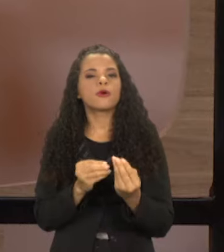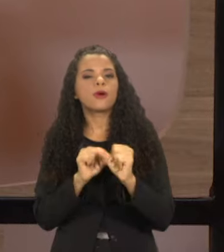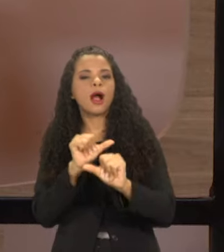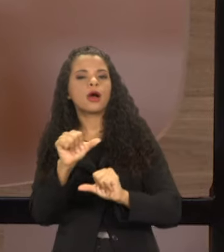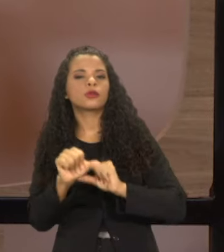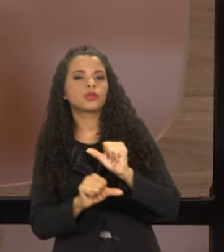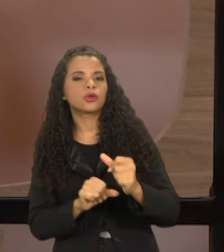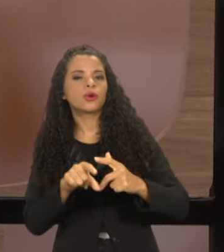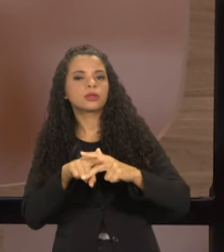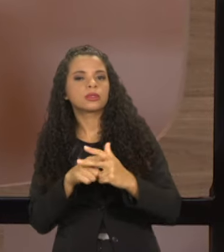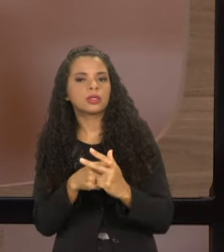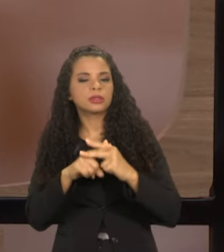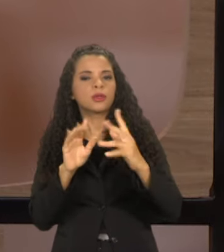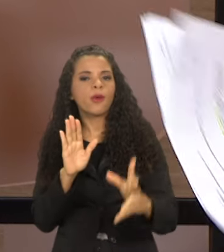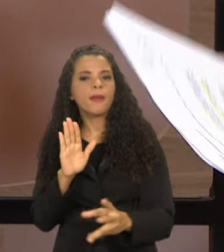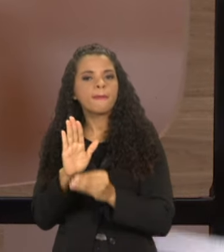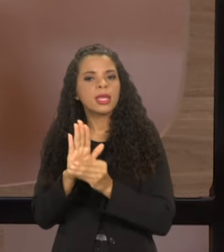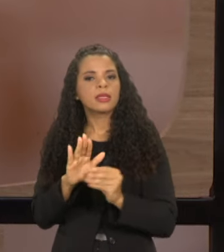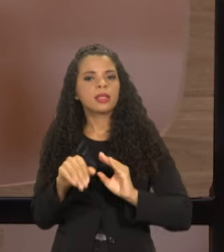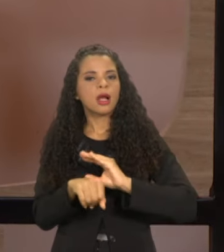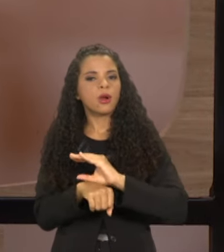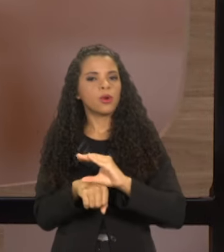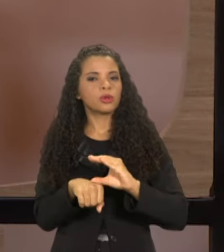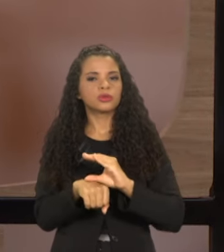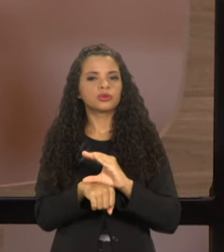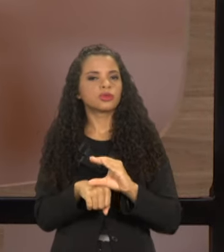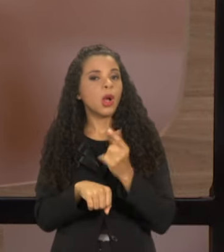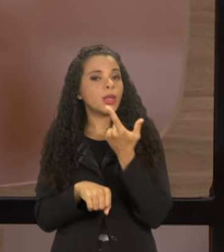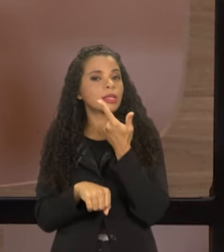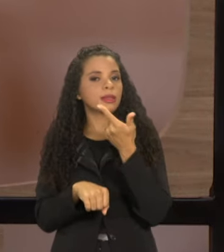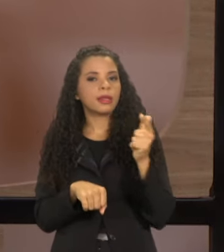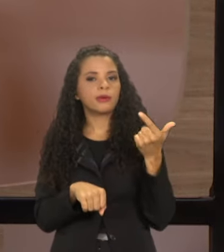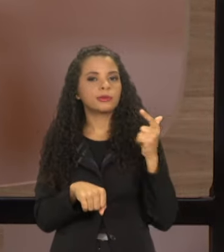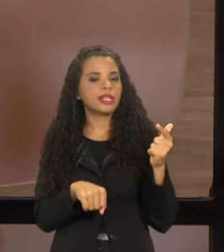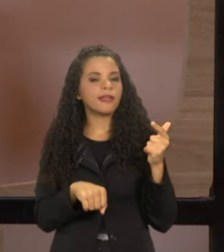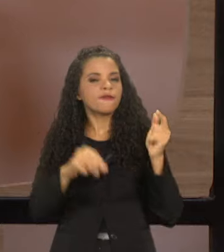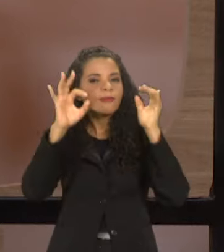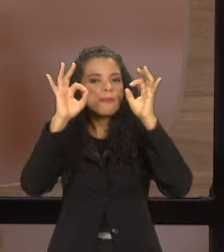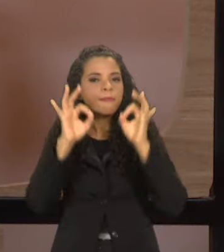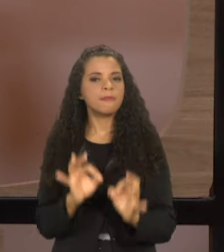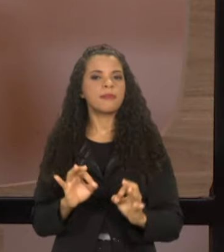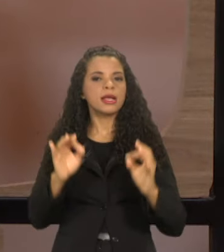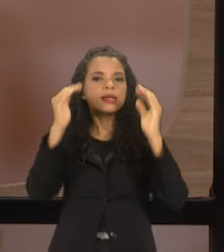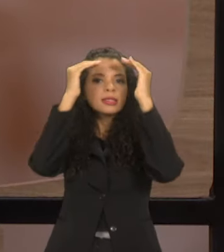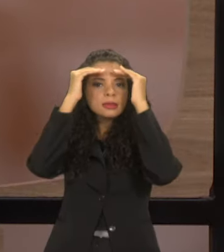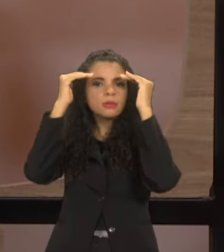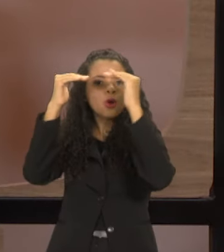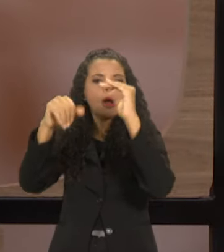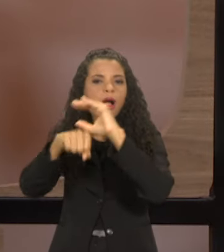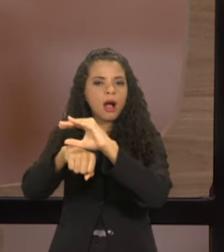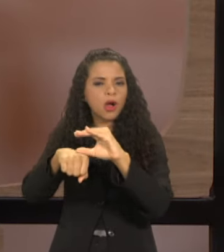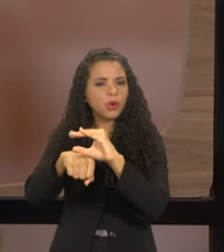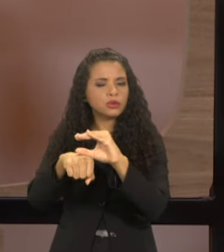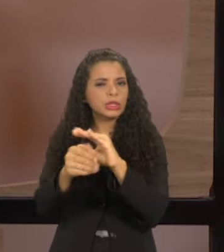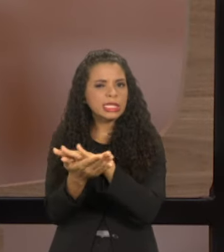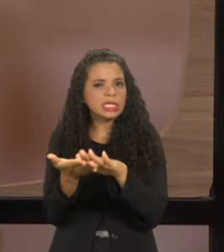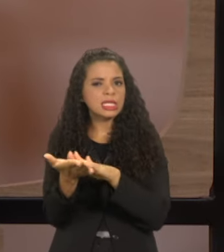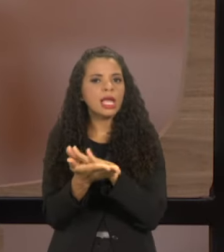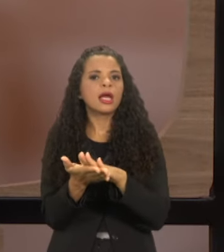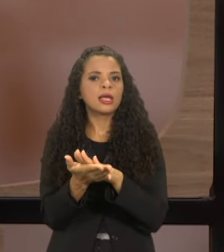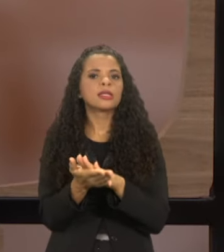dessa emenda constitucional, não observou efetivamente o que determina a Constituição Federal, ele pode ser